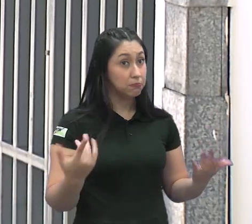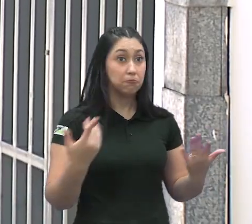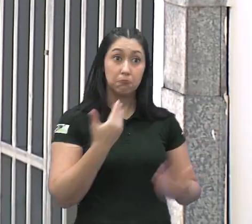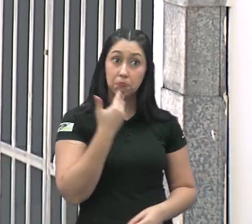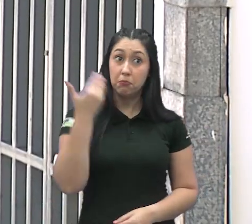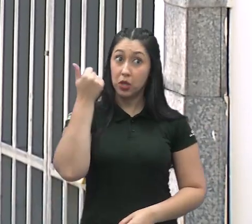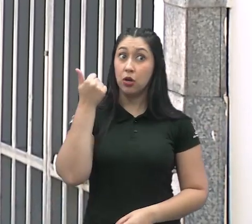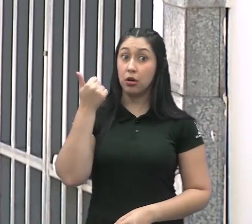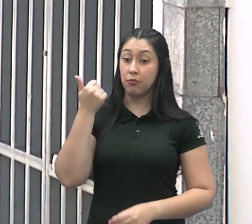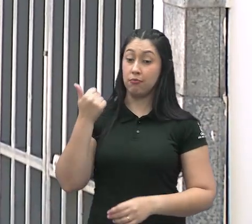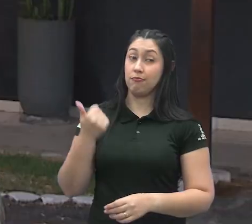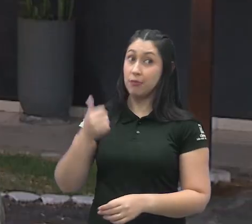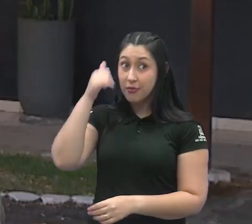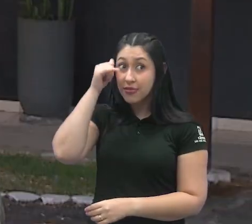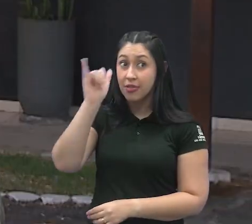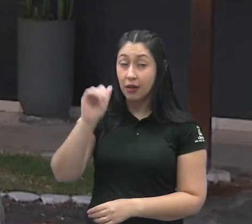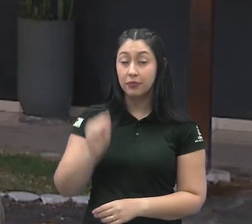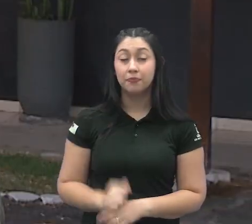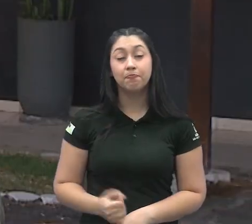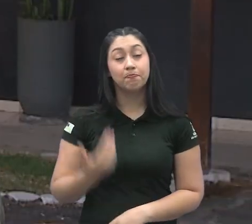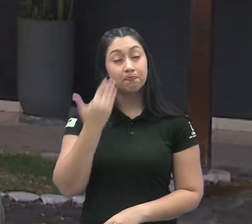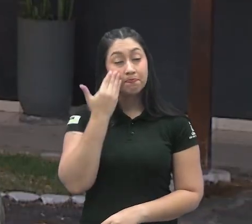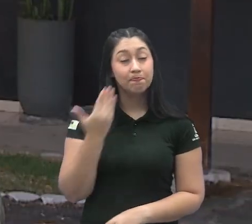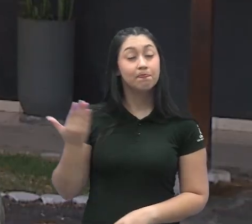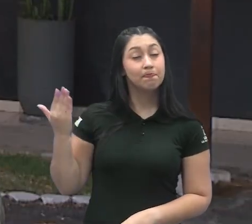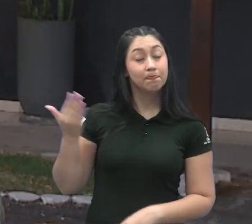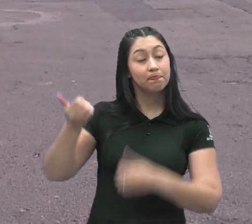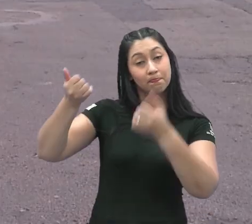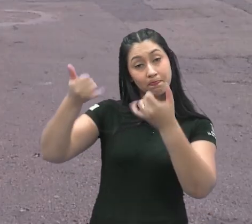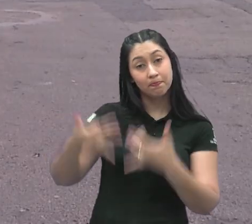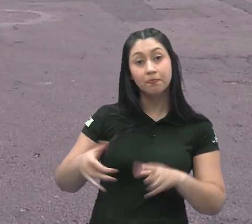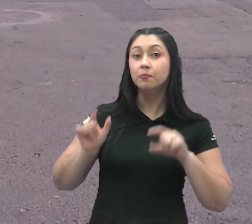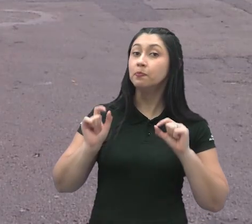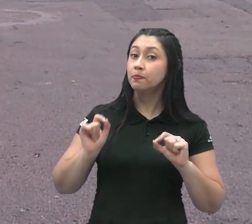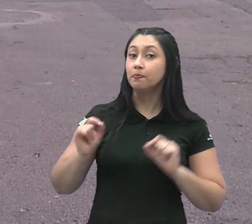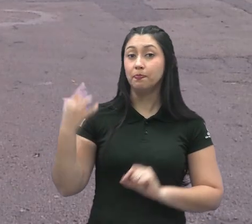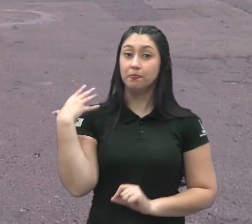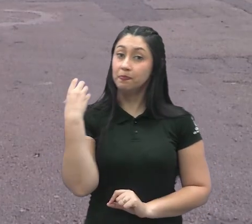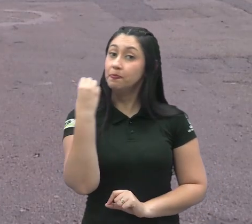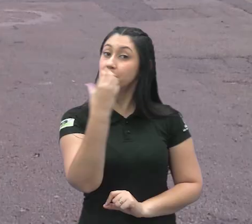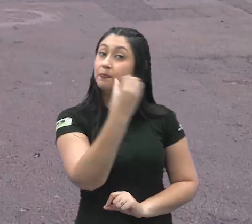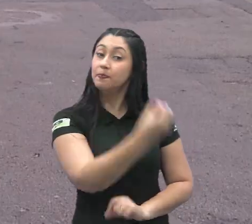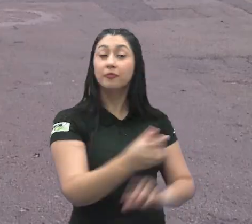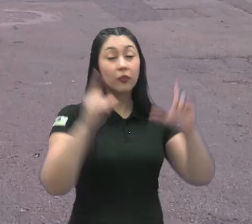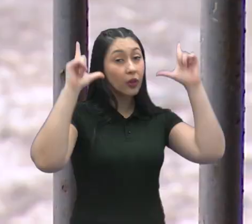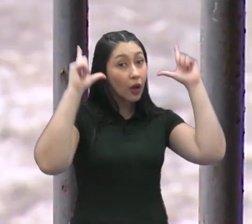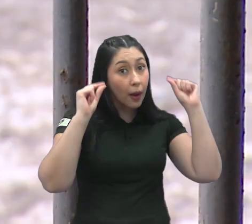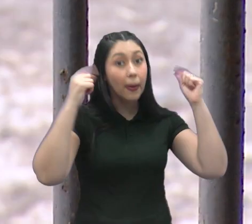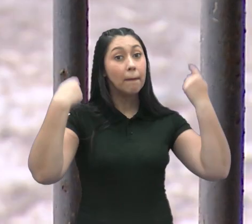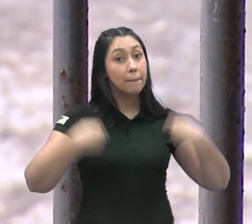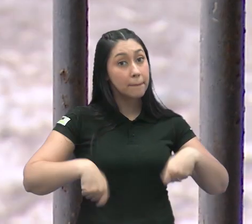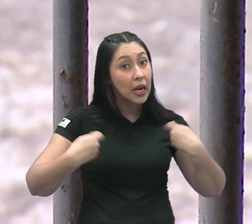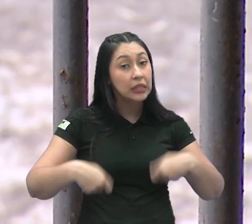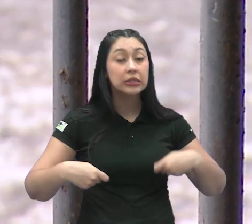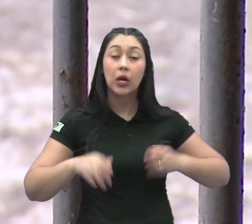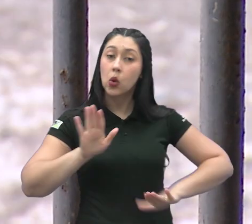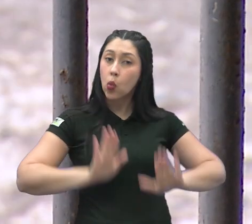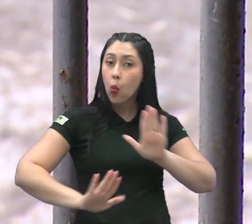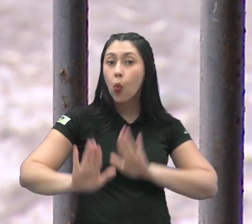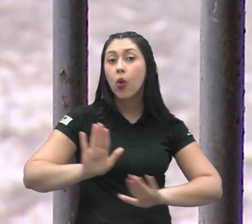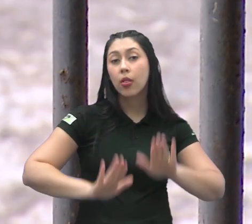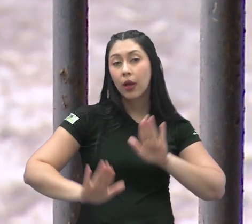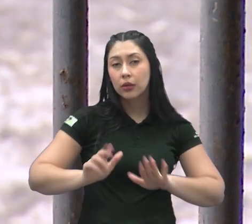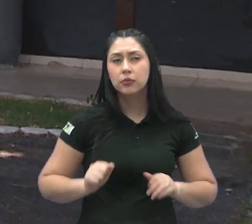se prevenir mais no final do ano. Como o tenente da PM explica, para viajar com menos preocupação, é necessário ter